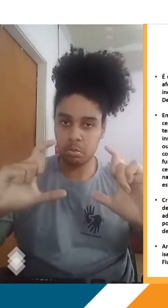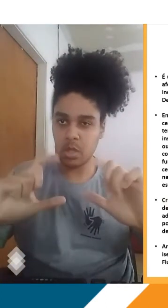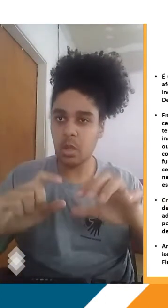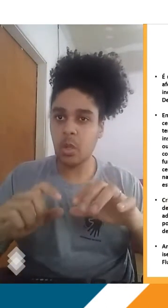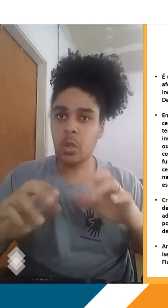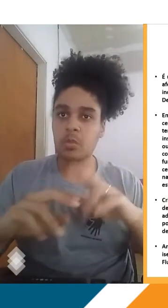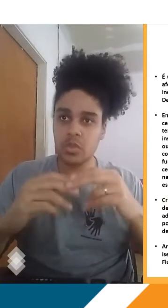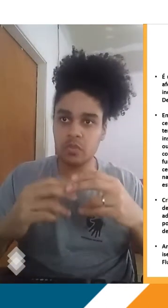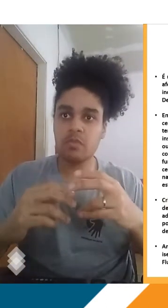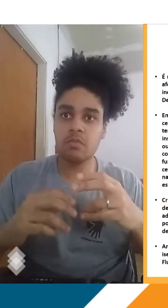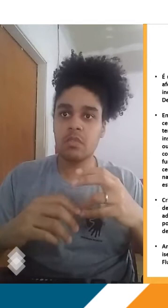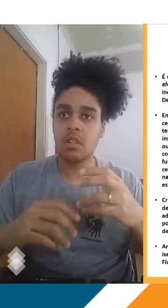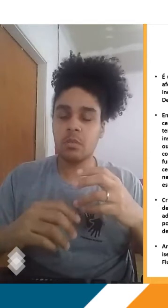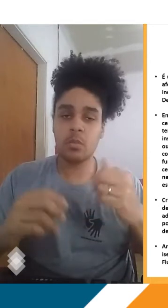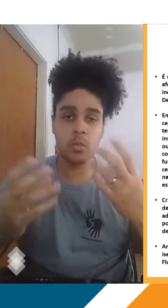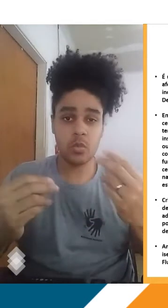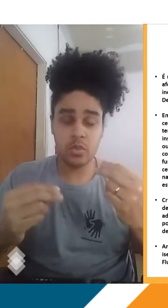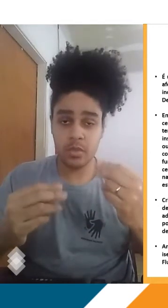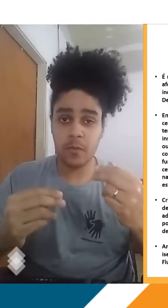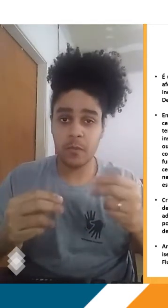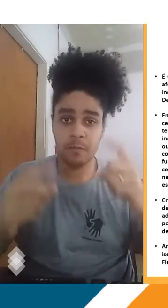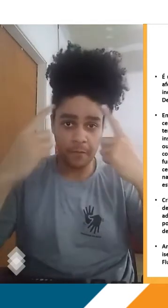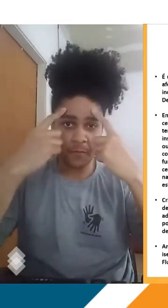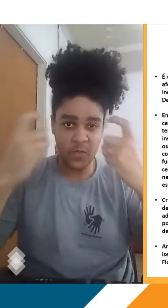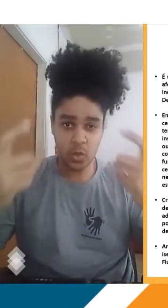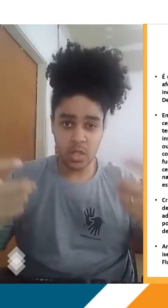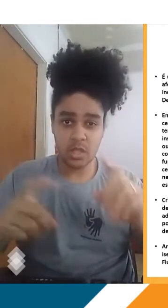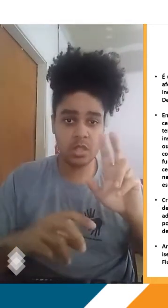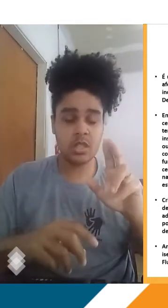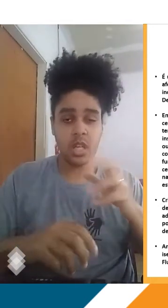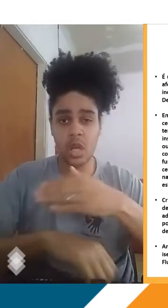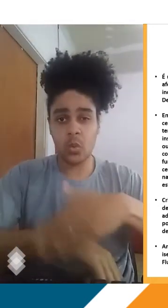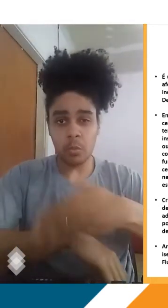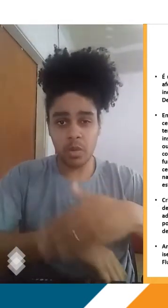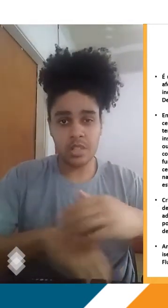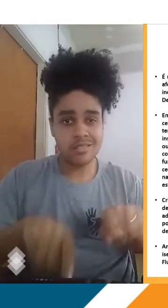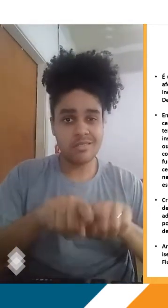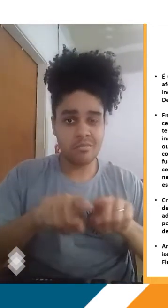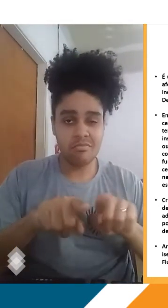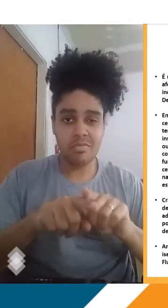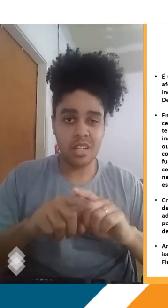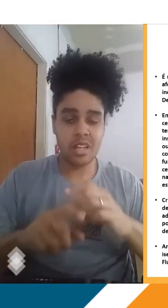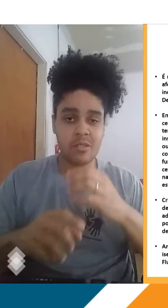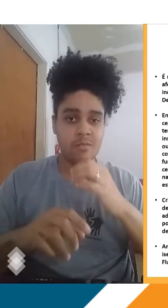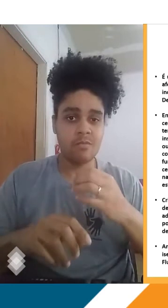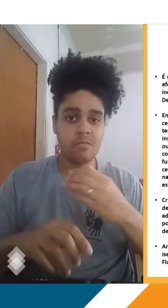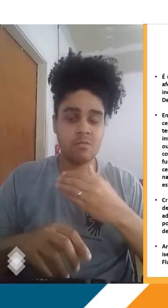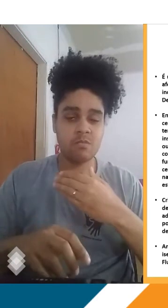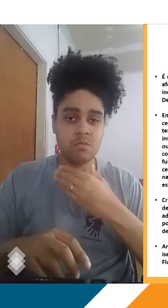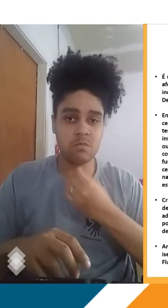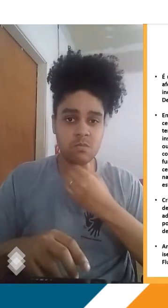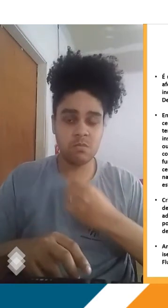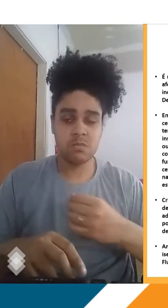acaba corroborando para uma grave instabilidade política e econômica no Estado. Por exemplo, a violência urbana, a corrupção, a deficiência